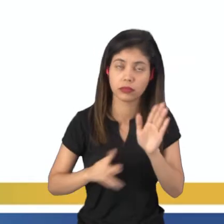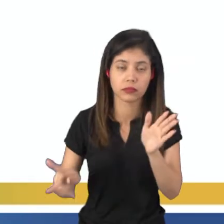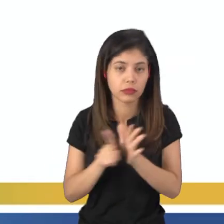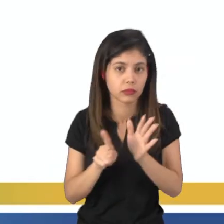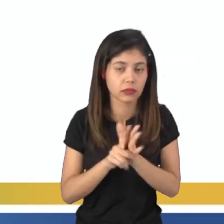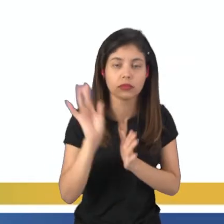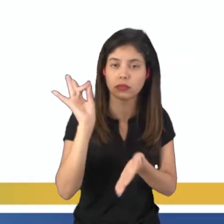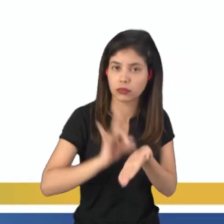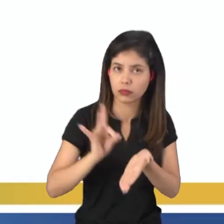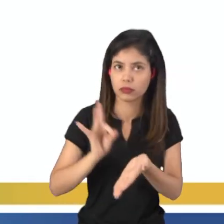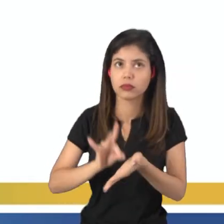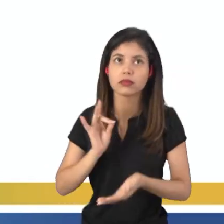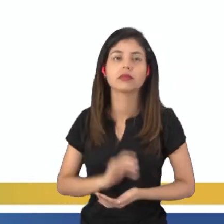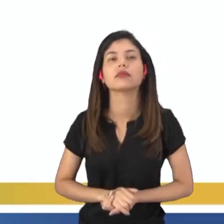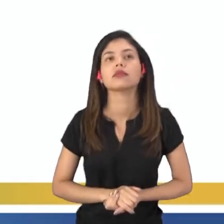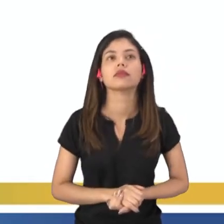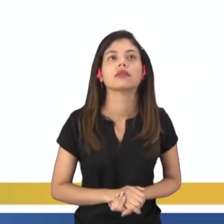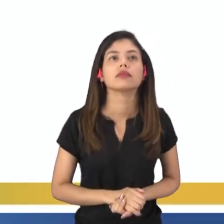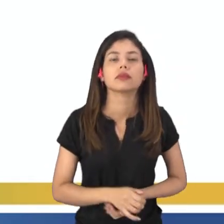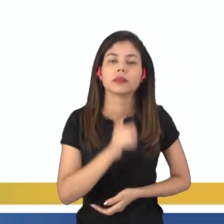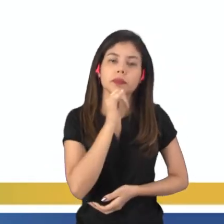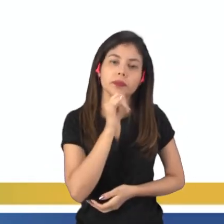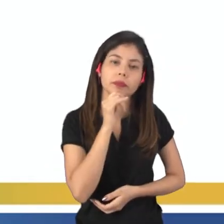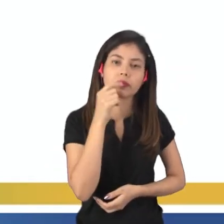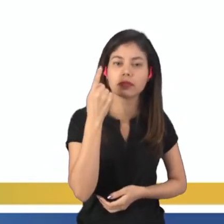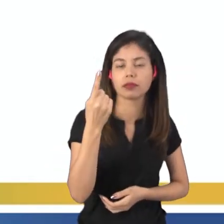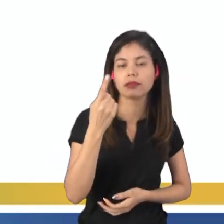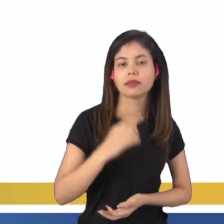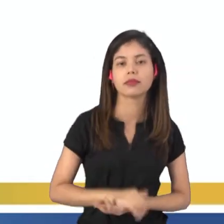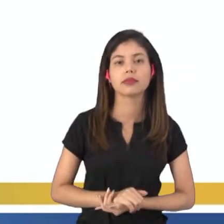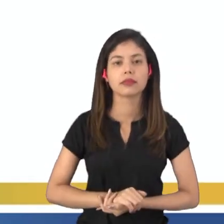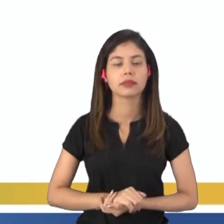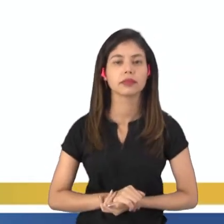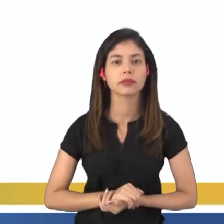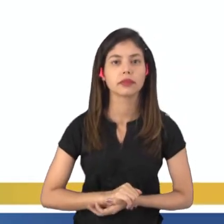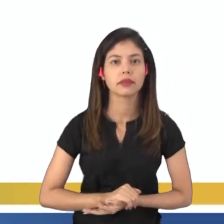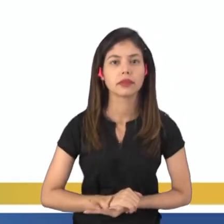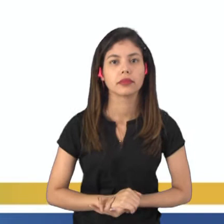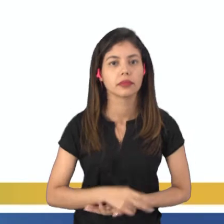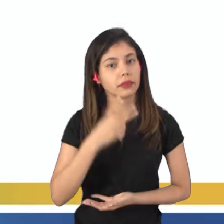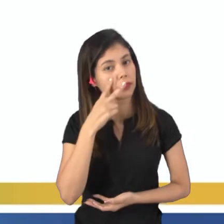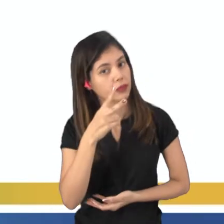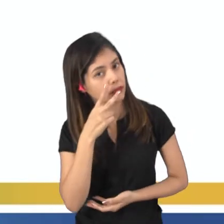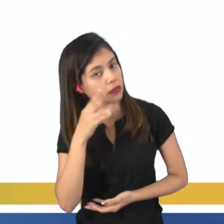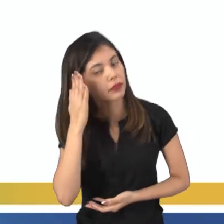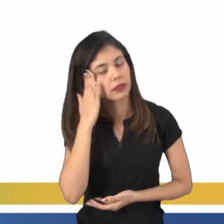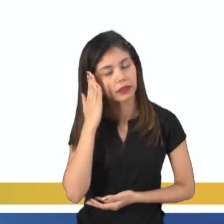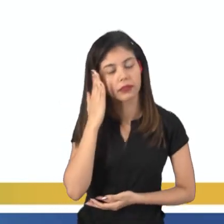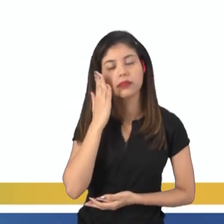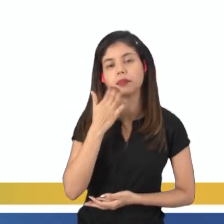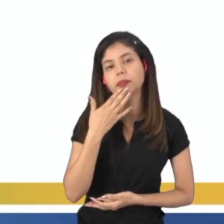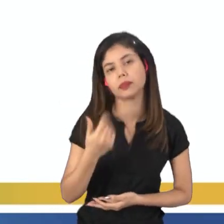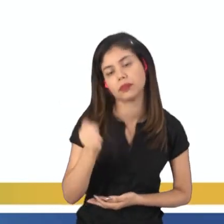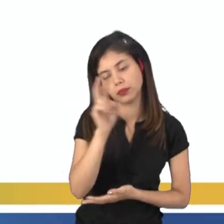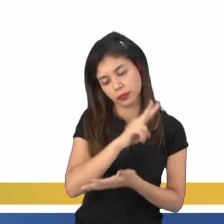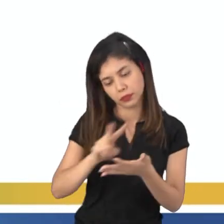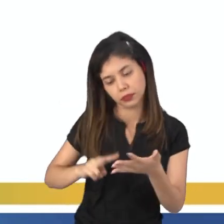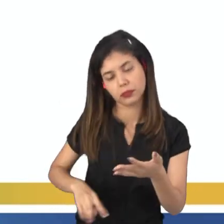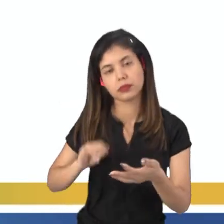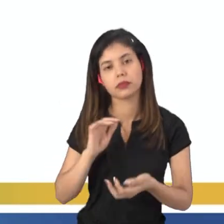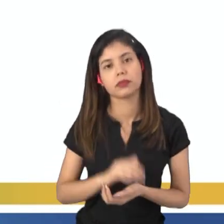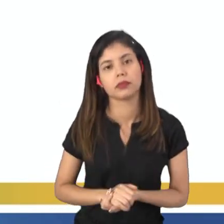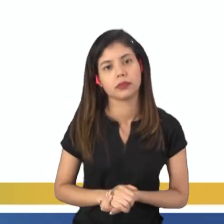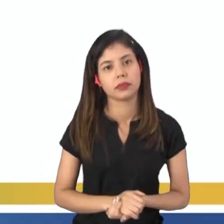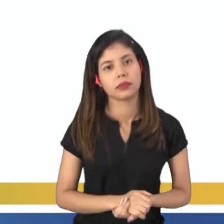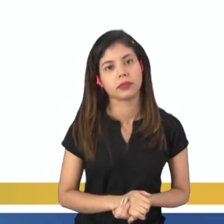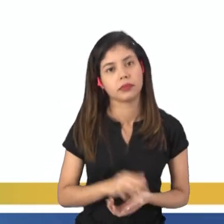aspecto aí da realidade. Então, vamos agora resolver alguns exemplos para você compreender aí a leitura, né,